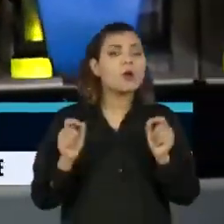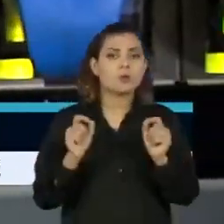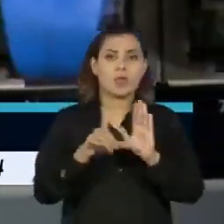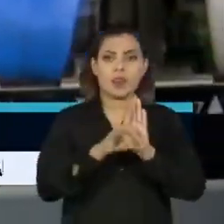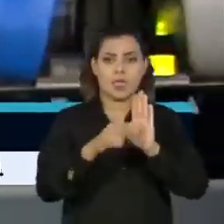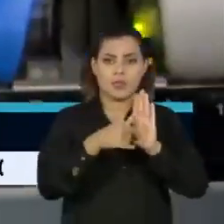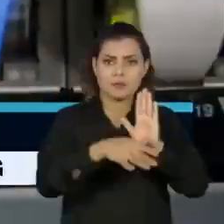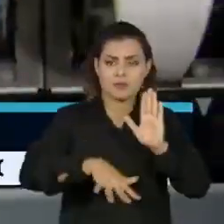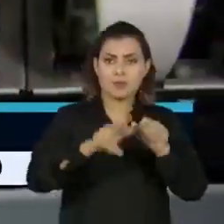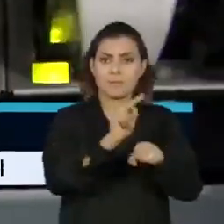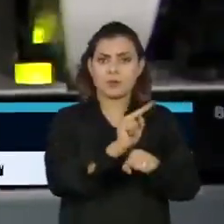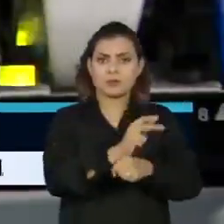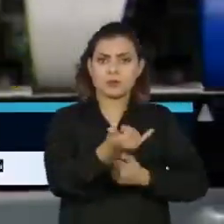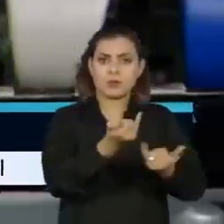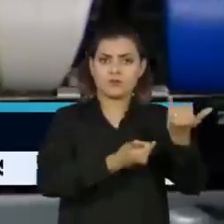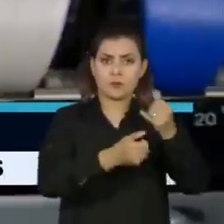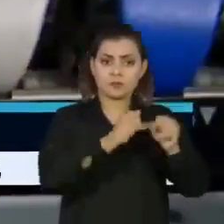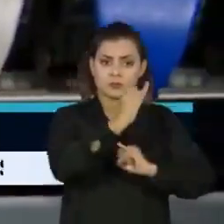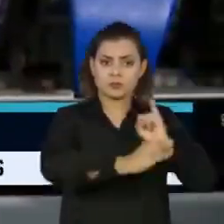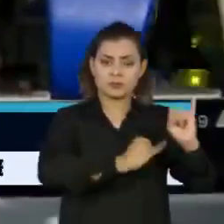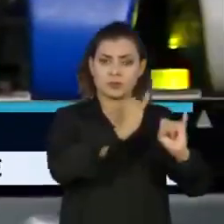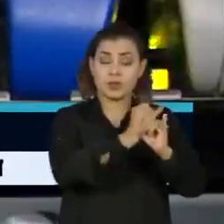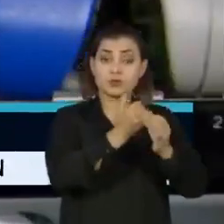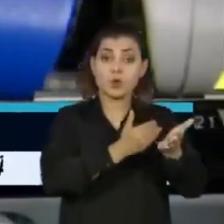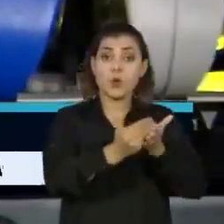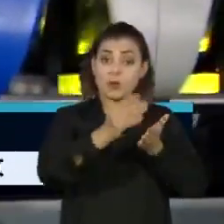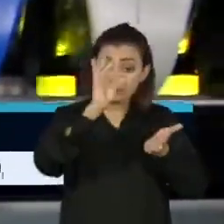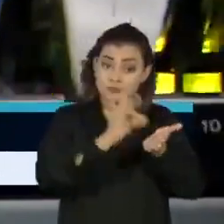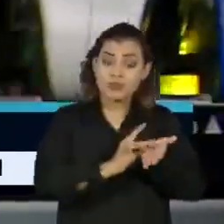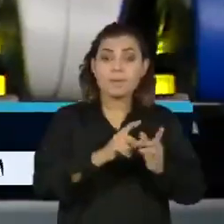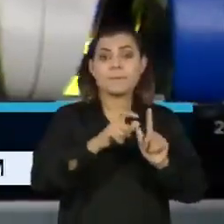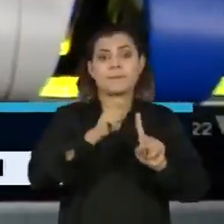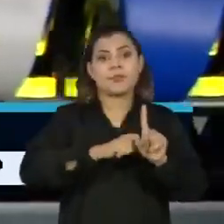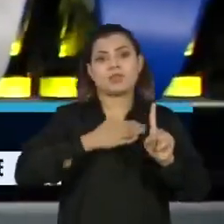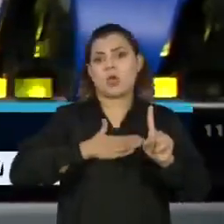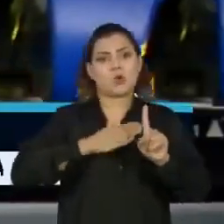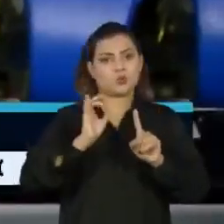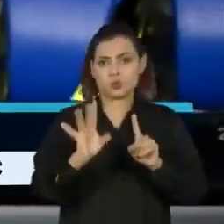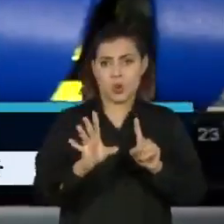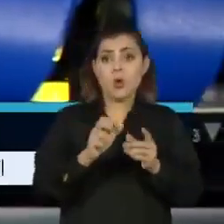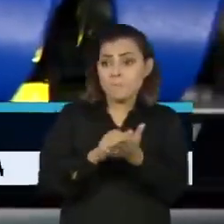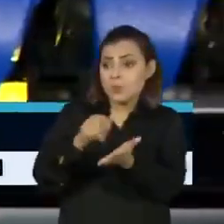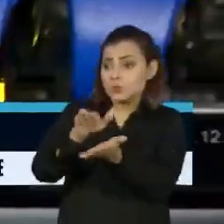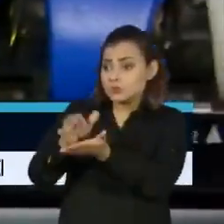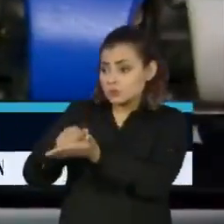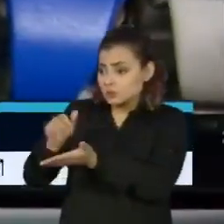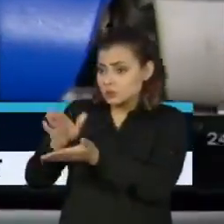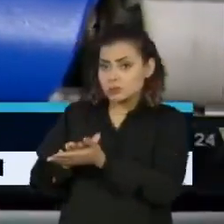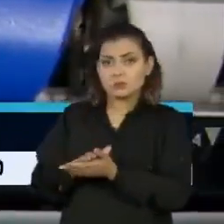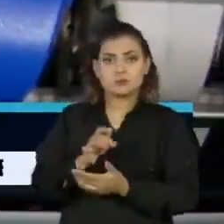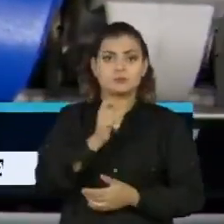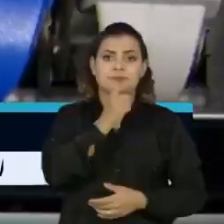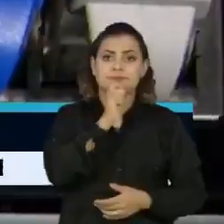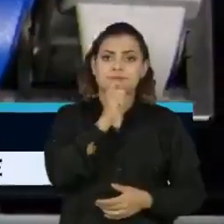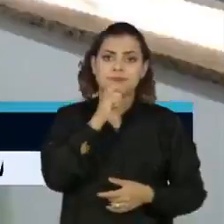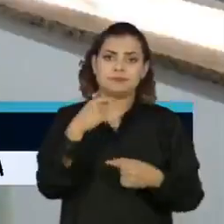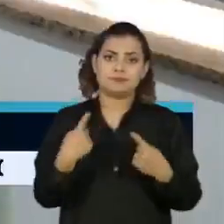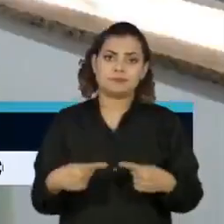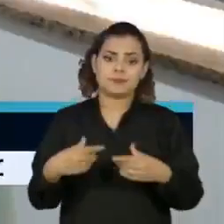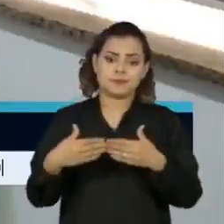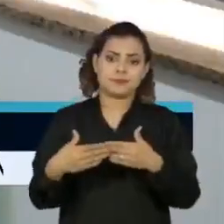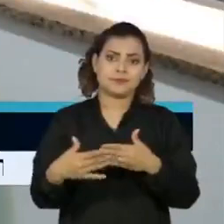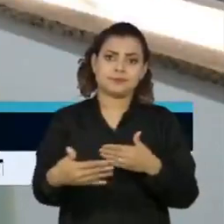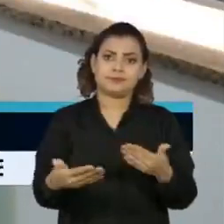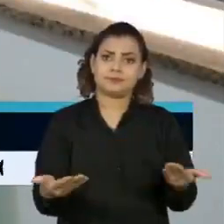pela Lei Geral de Proteção de Dados só começam a valer em agosto e punir os responsáveis ainda é um desafio.